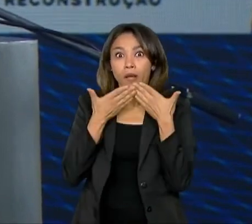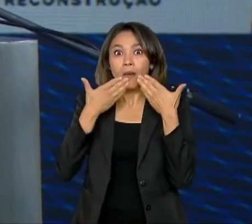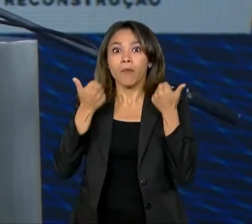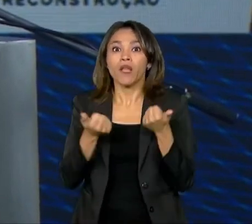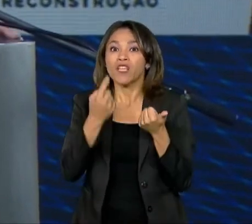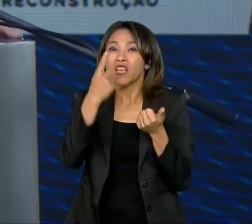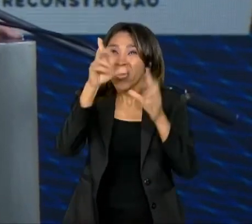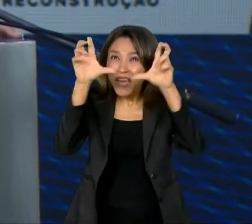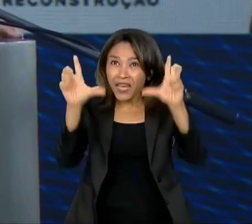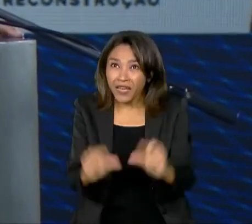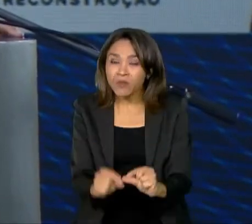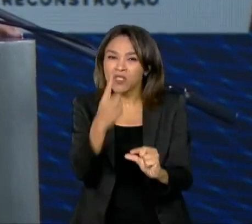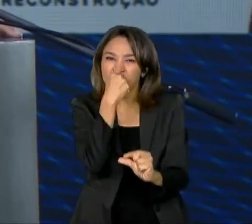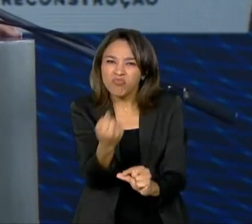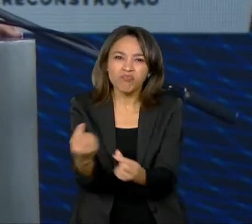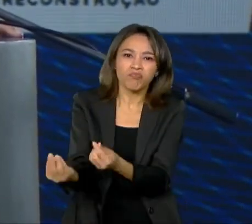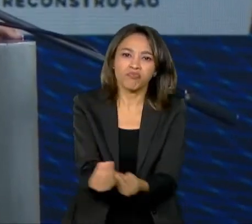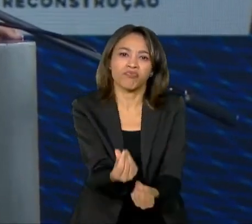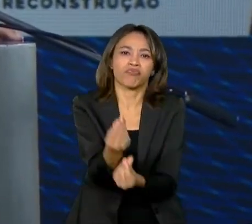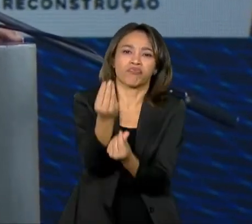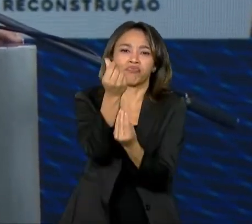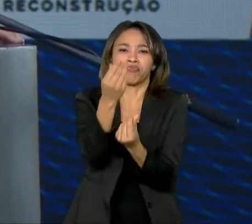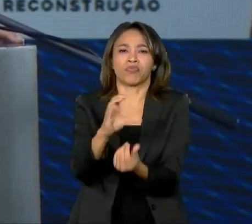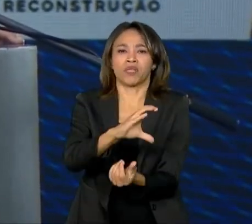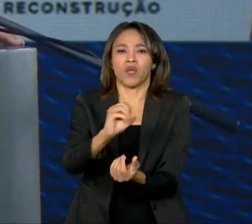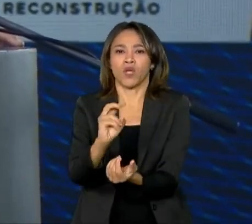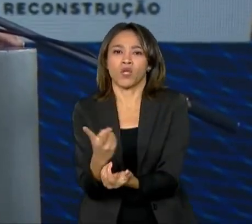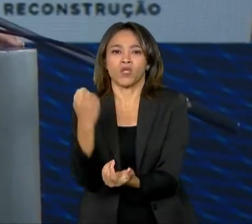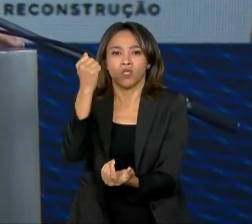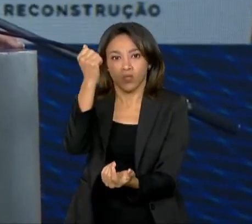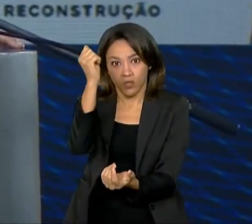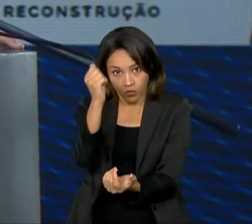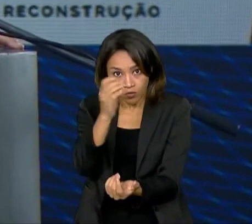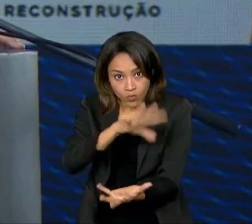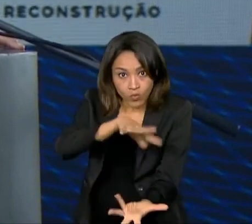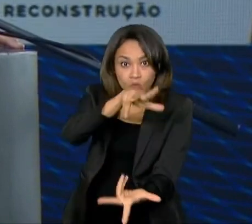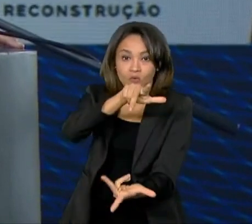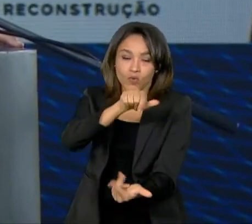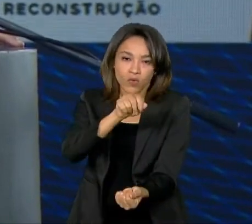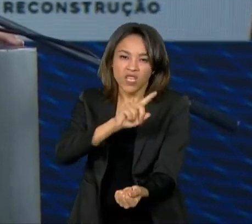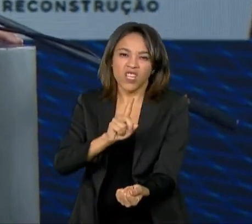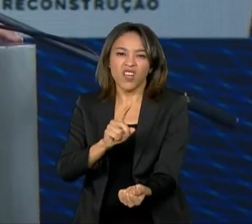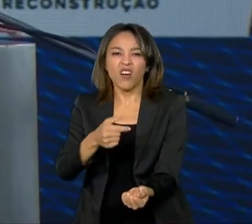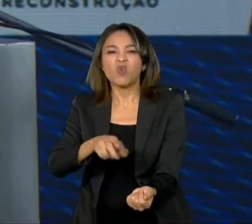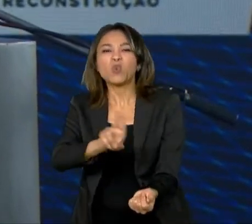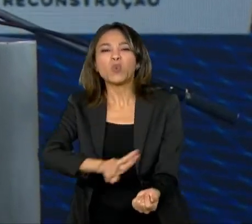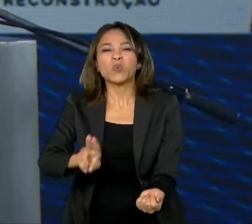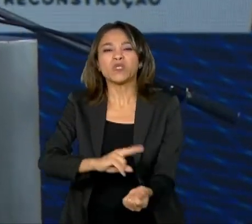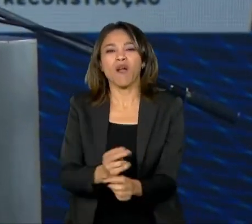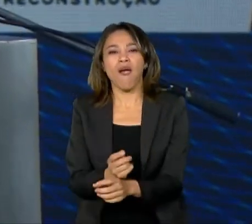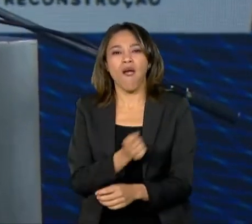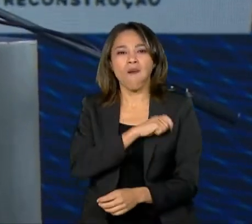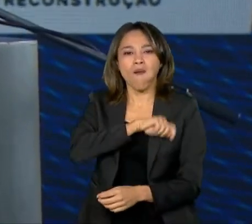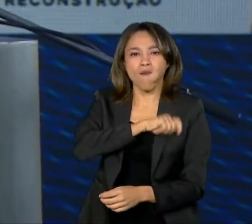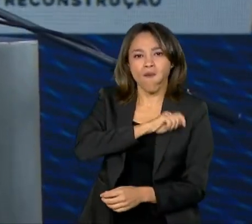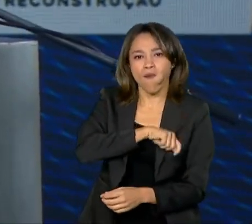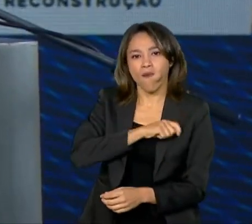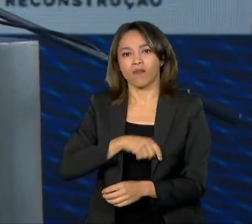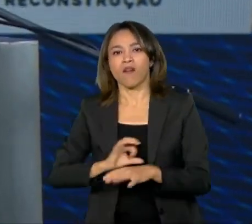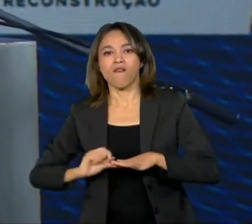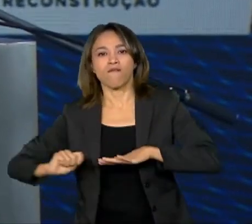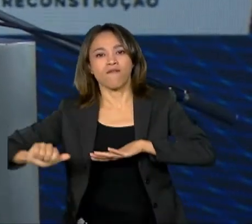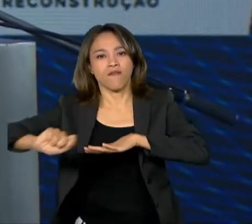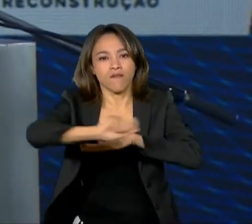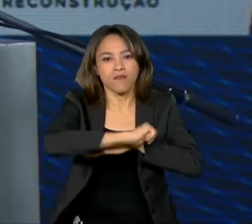do planeta terra e não uma inteligência artificial para contar fake News todo santo dia aos